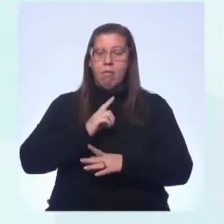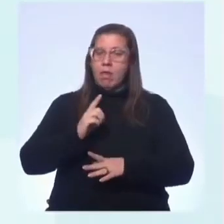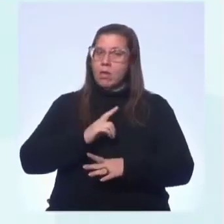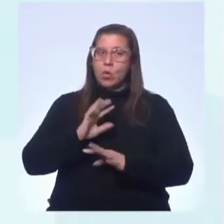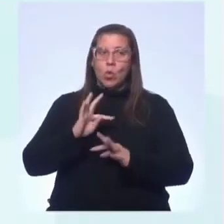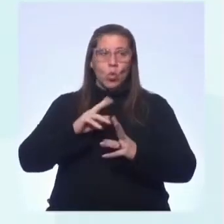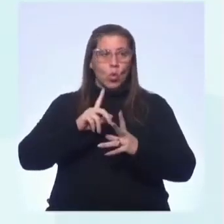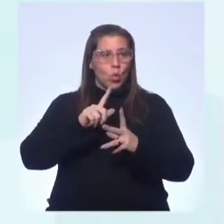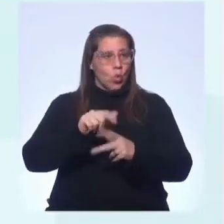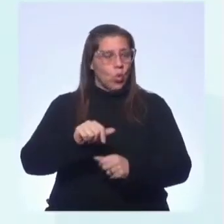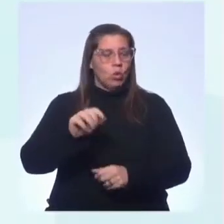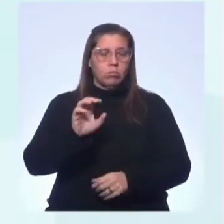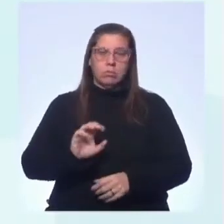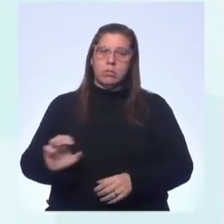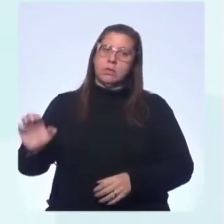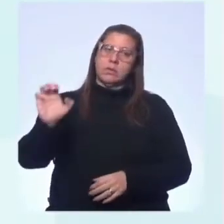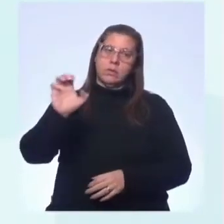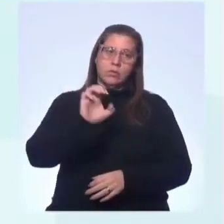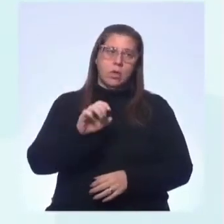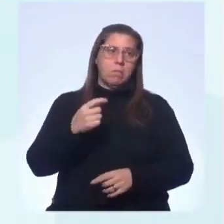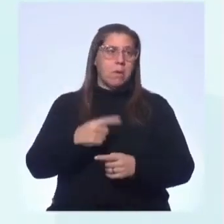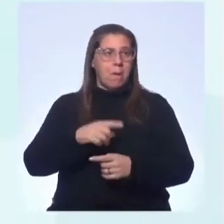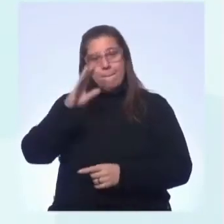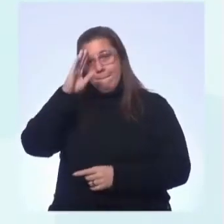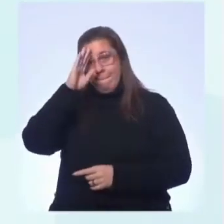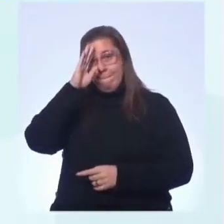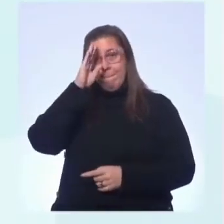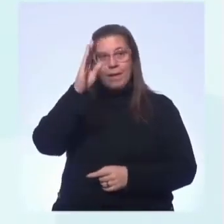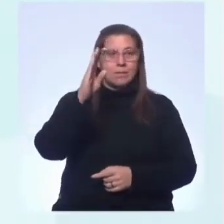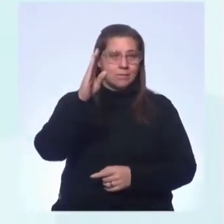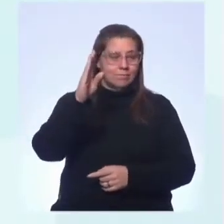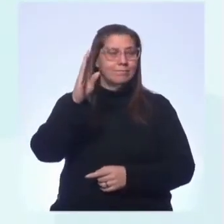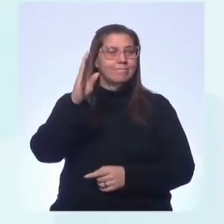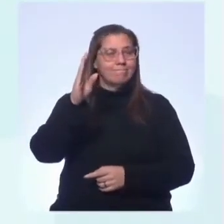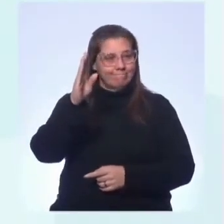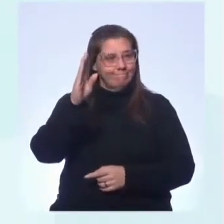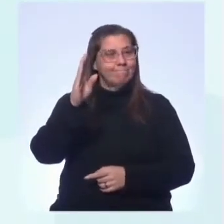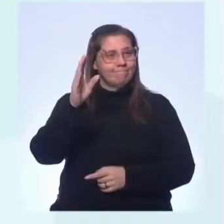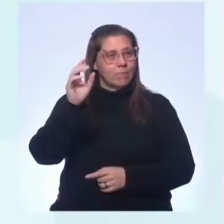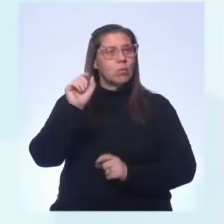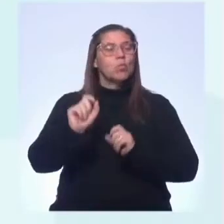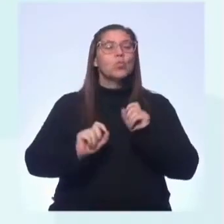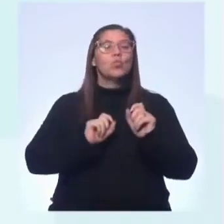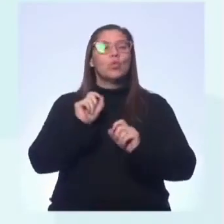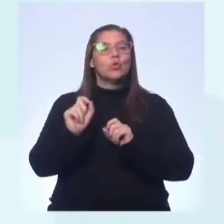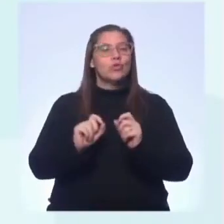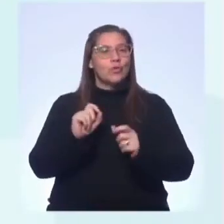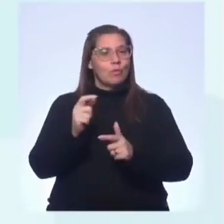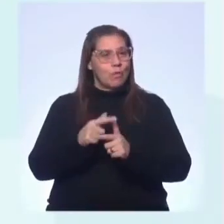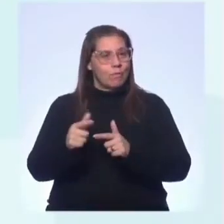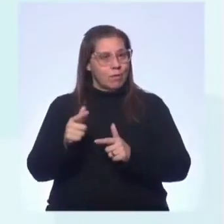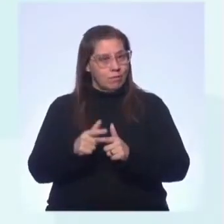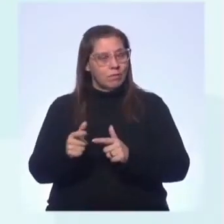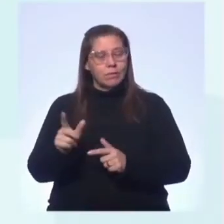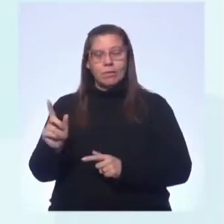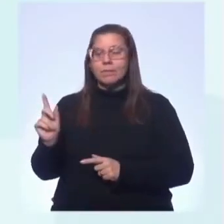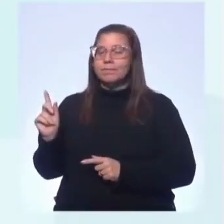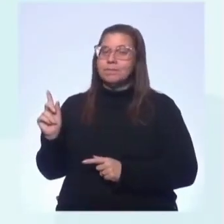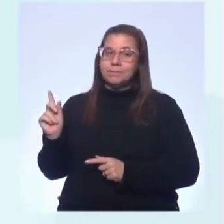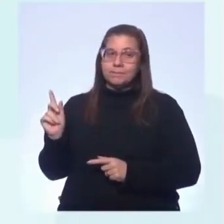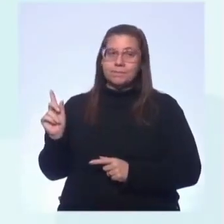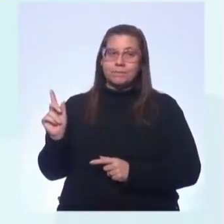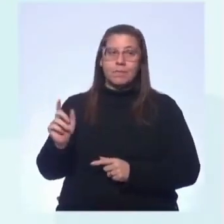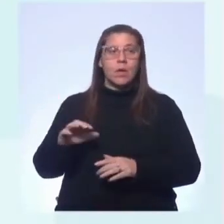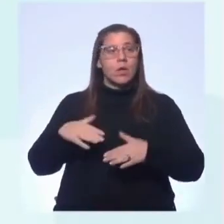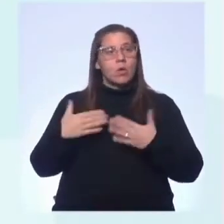as sub-regiões, porque na realidade ela foi o principal motivo dessa região metropolitana pela sua conurbação, né,